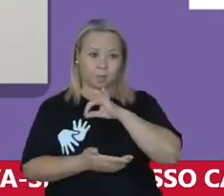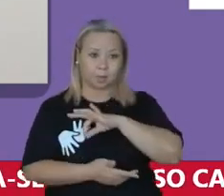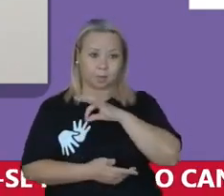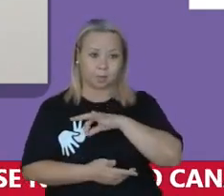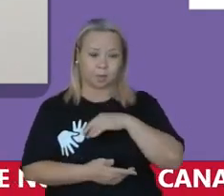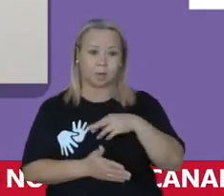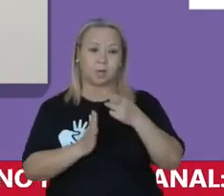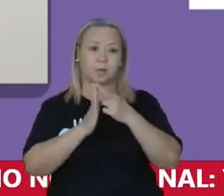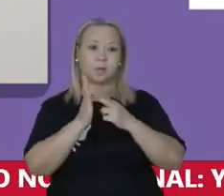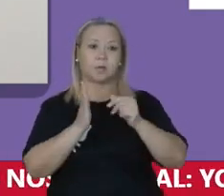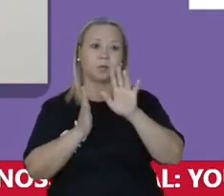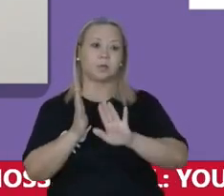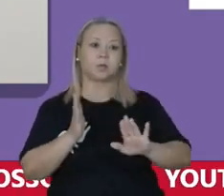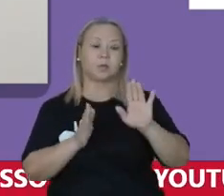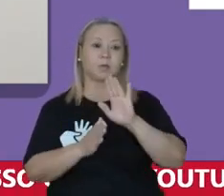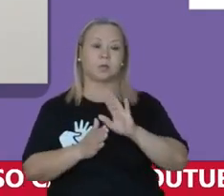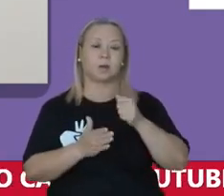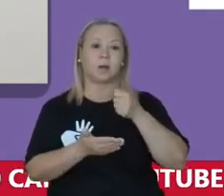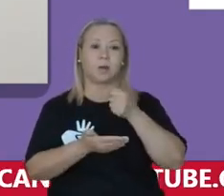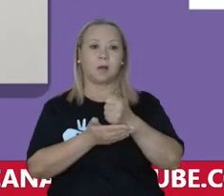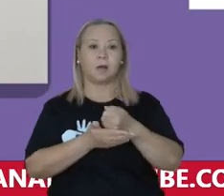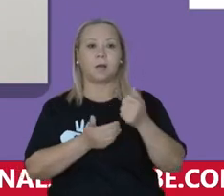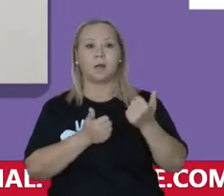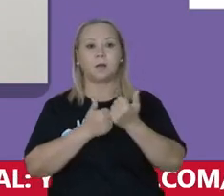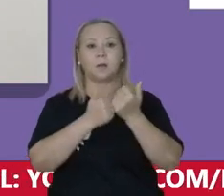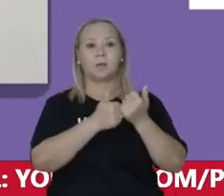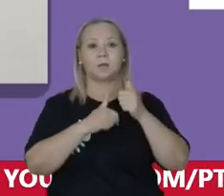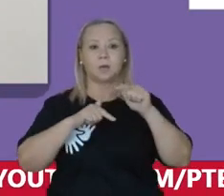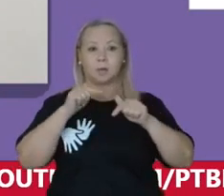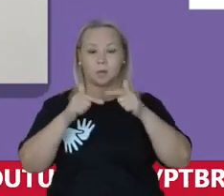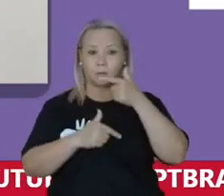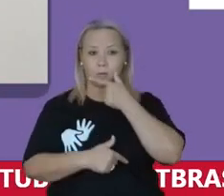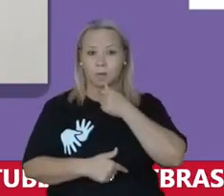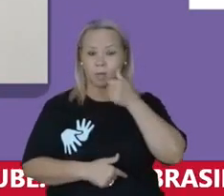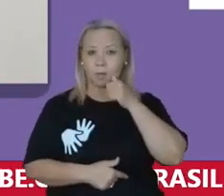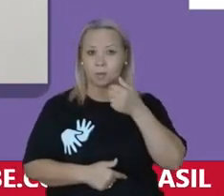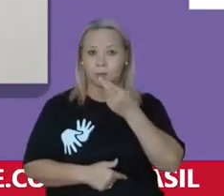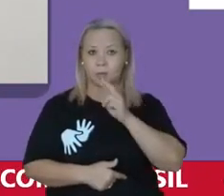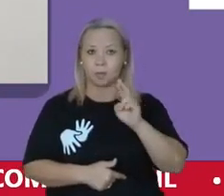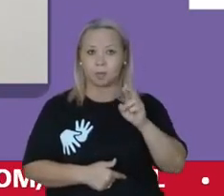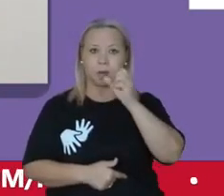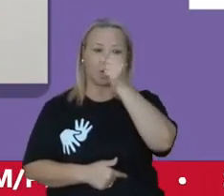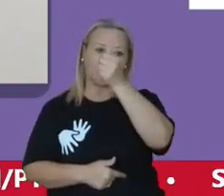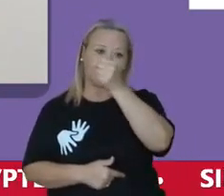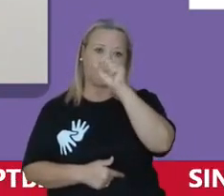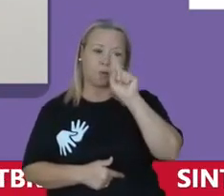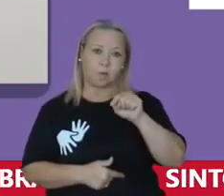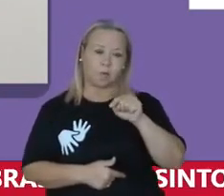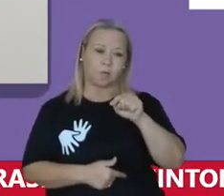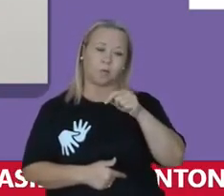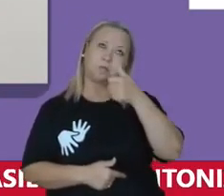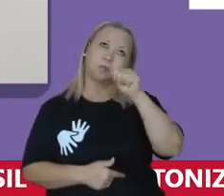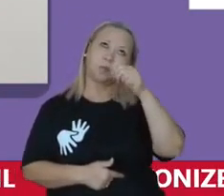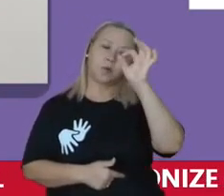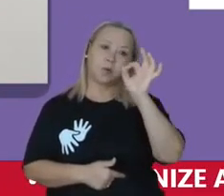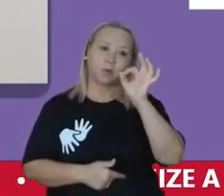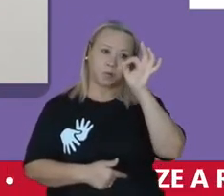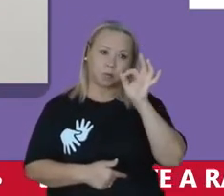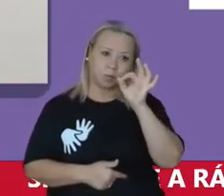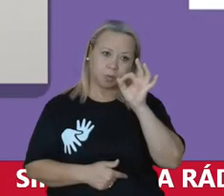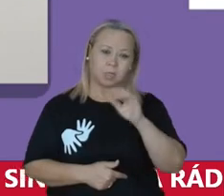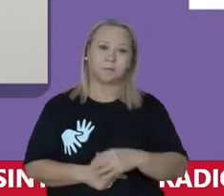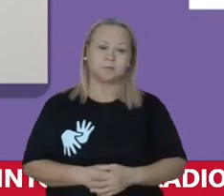geral, a contribuição do trabalhador da trabalhadora corresponde 8% a 11%